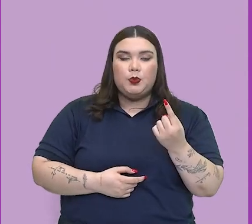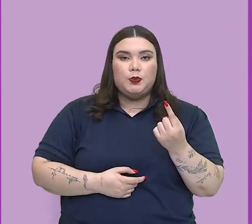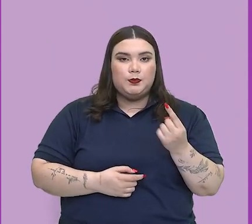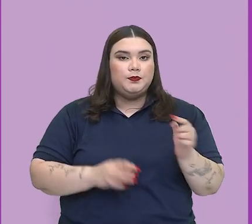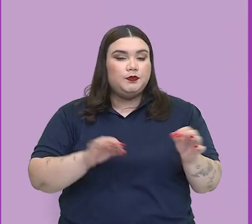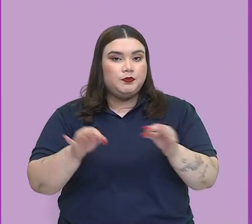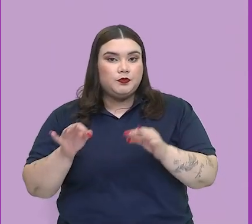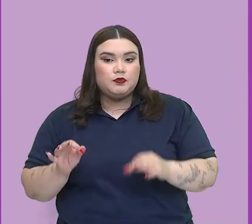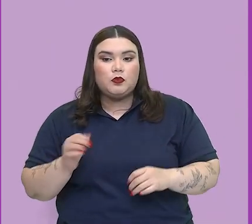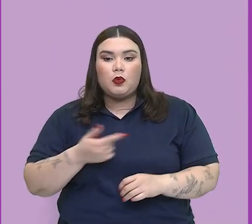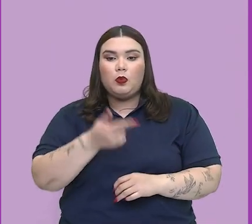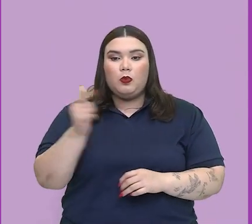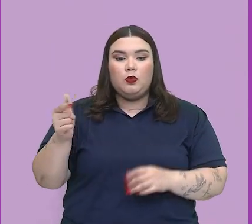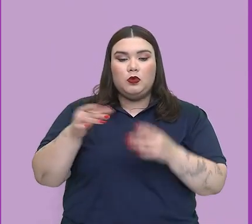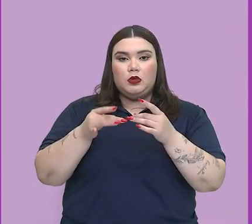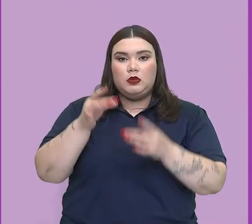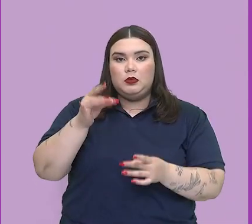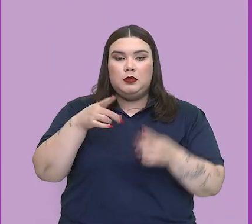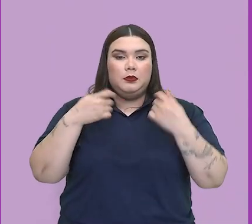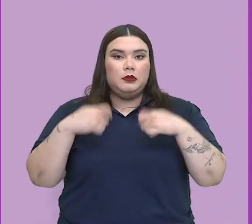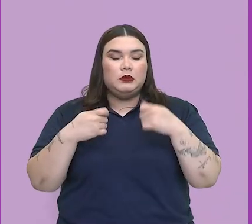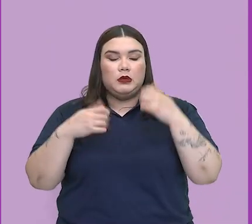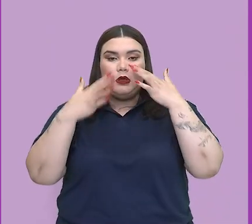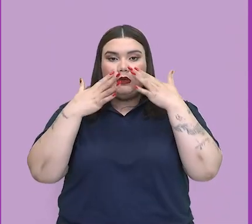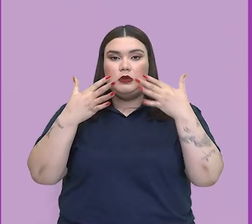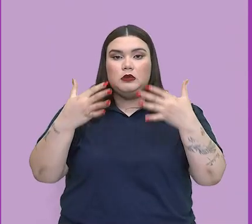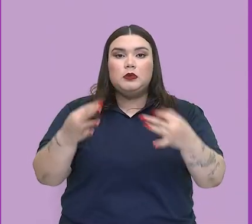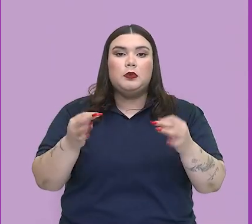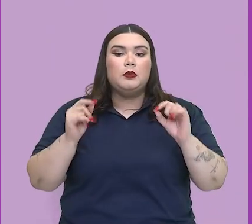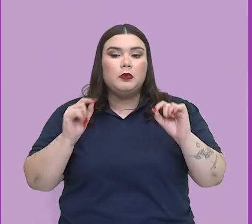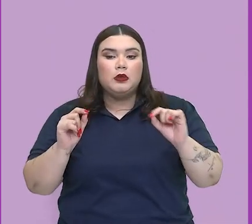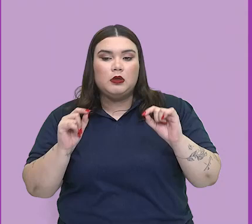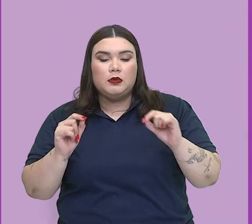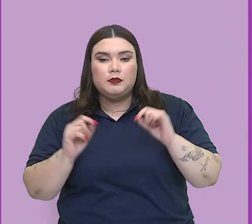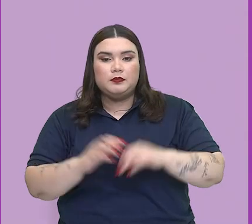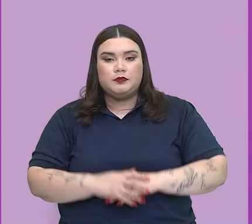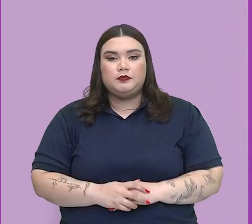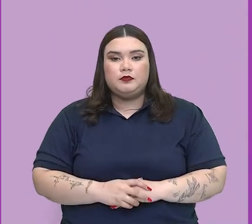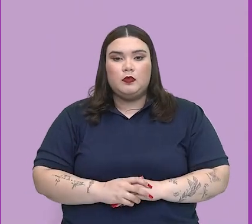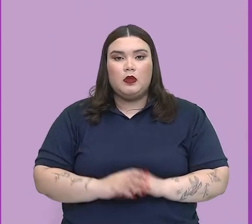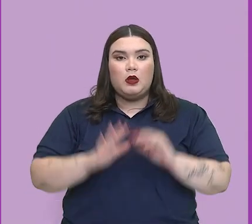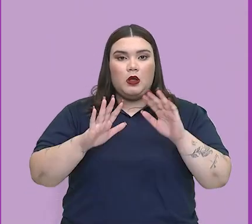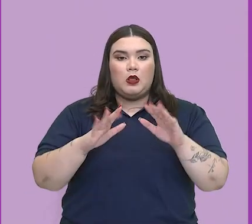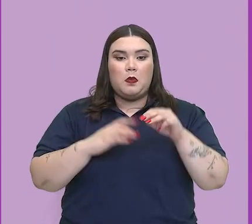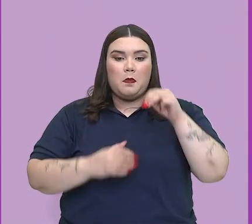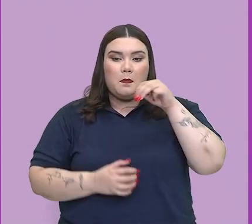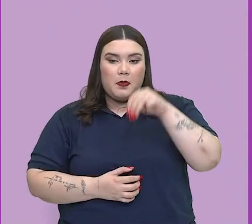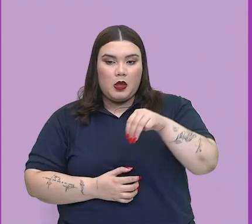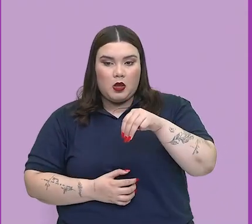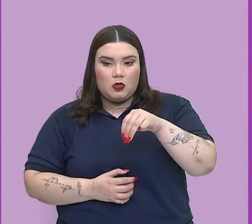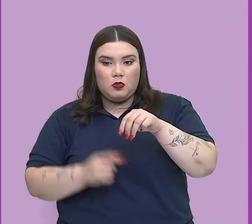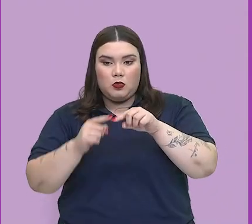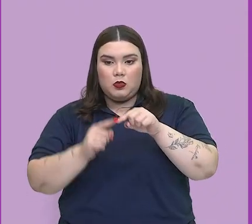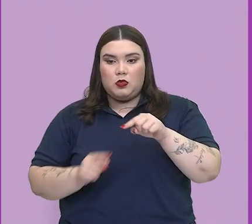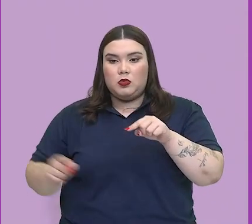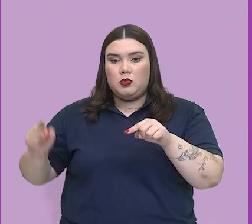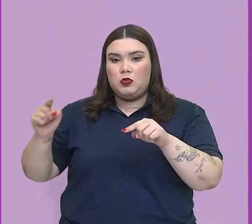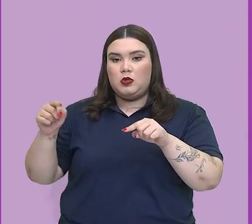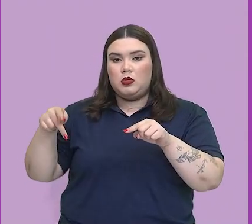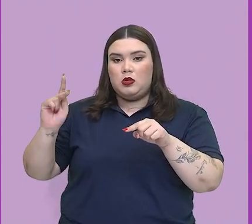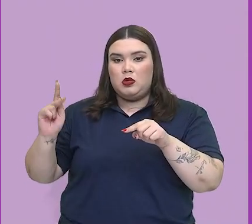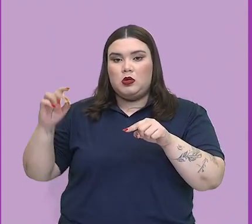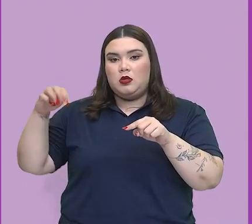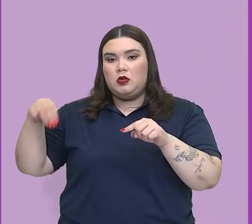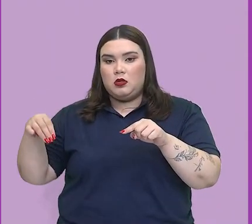também, no caso, eu estava em metro, fui para quilômetro. Então, foi feita uma divisão, tá? Se